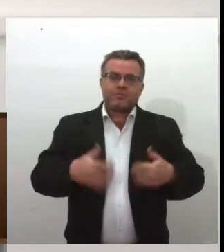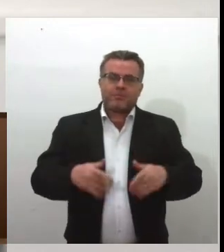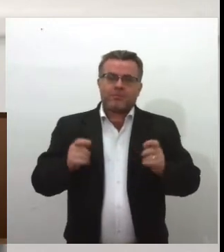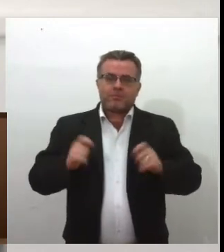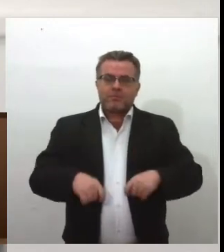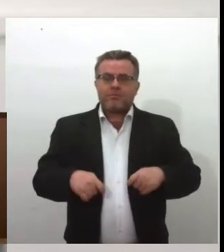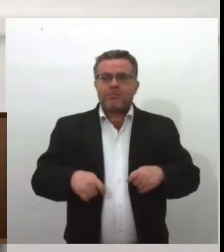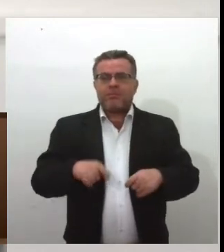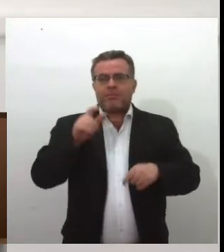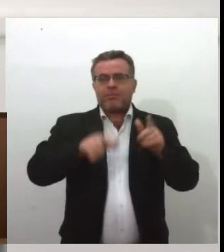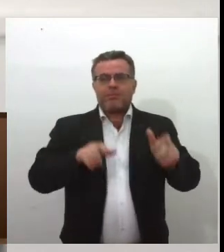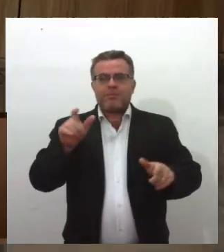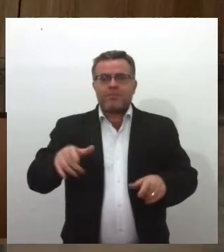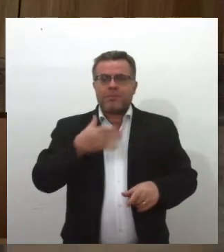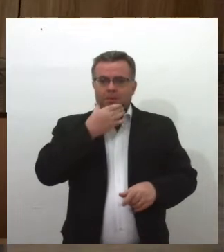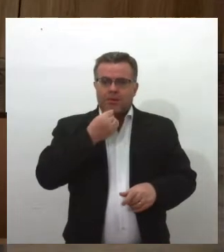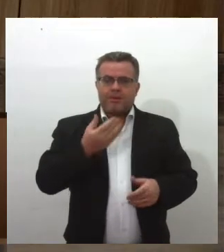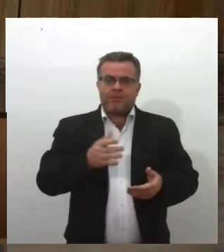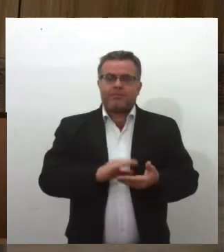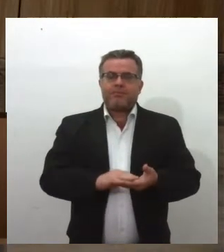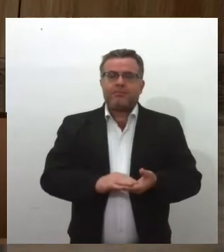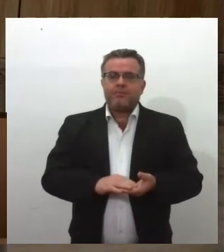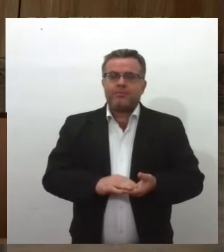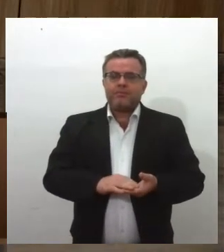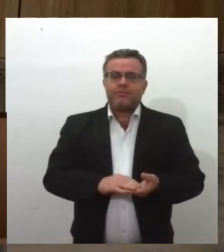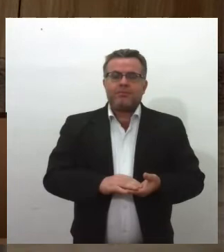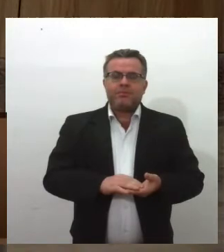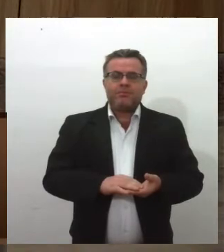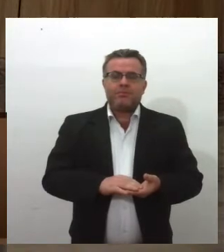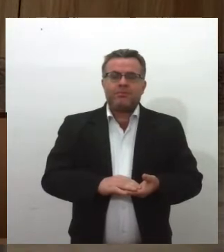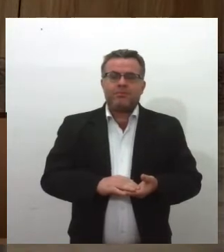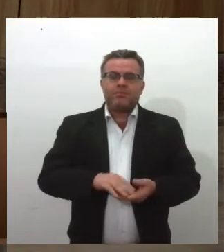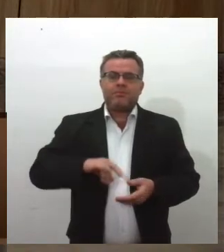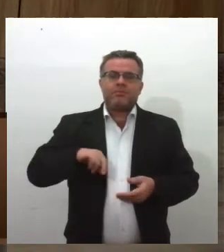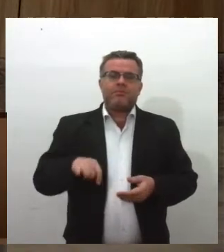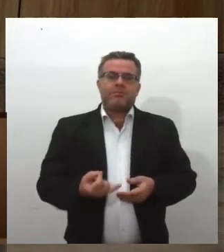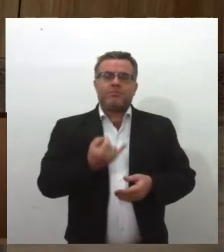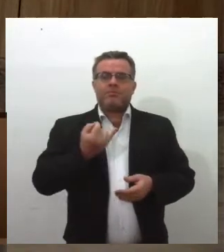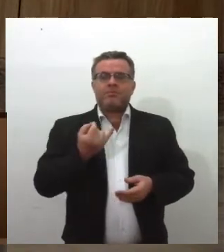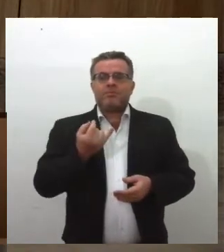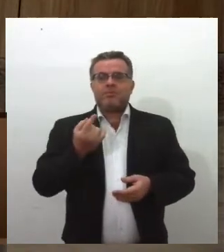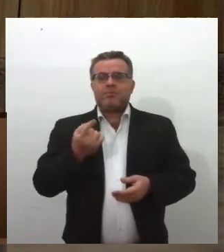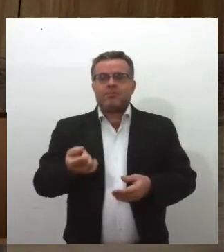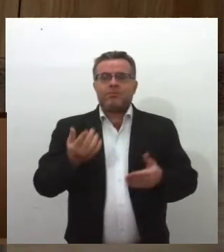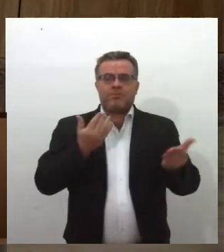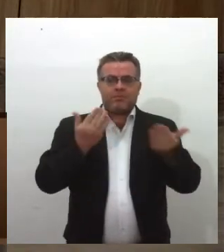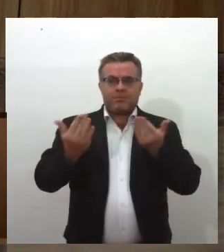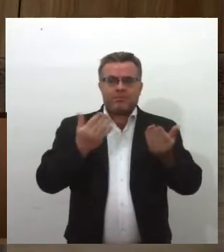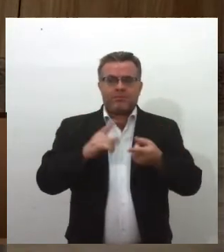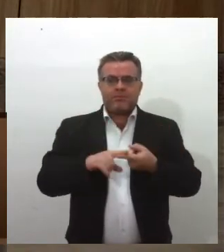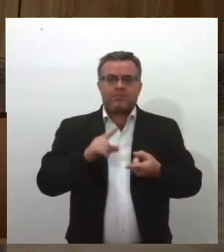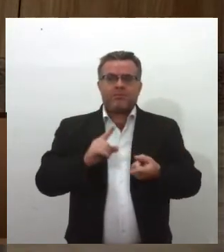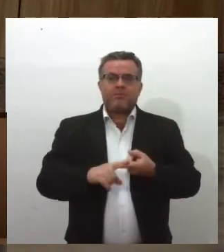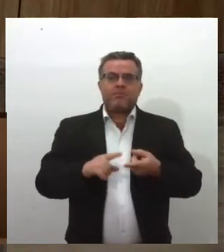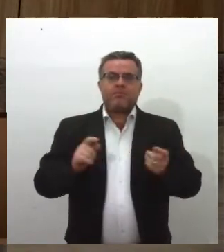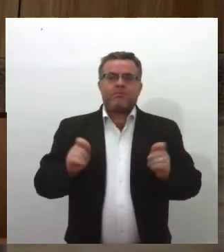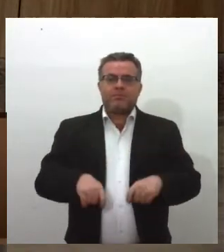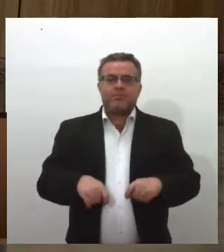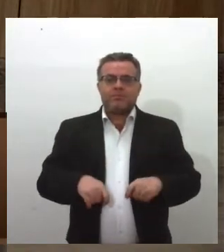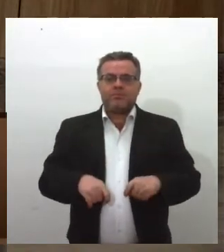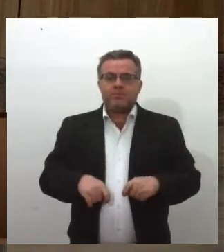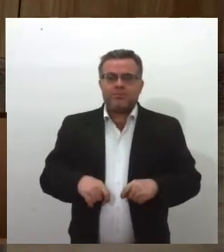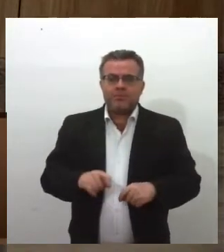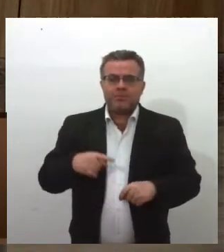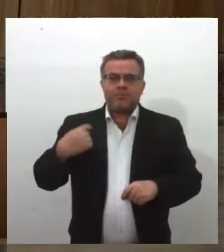população masculina. Ô Demétrio, aproveitando, né, que você é psicólogo também, né, a